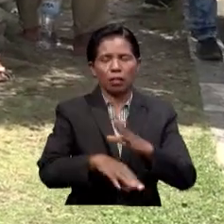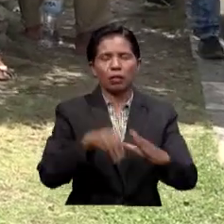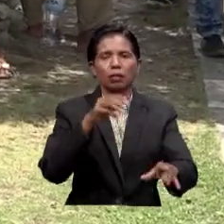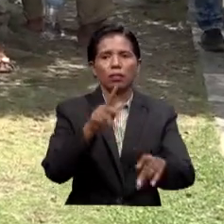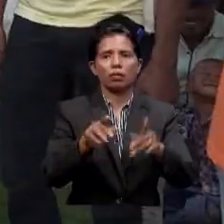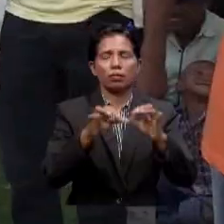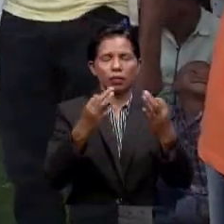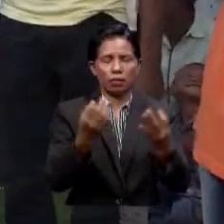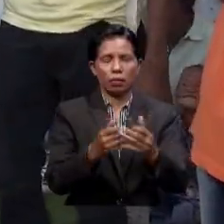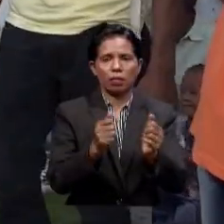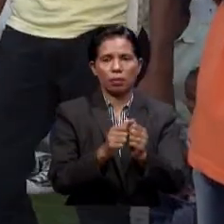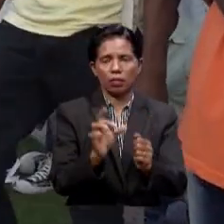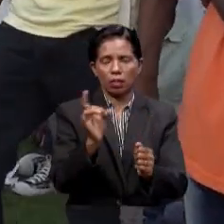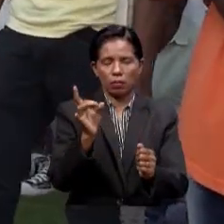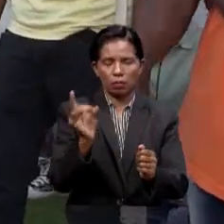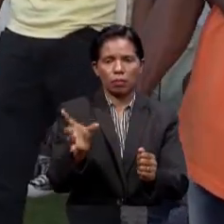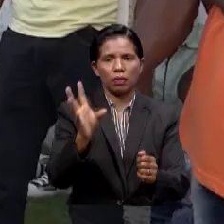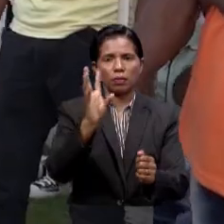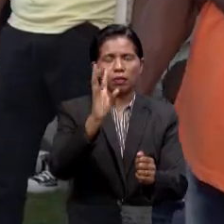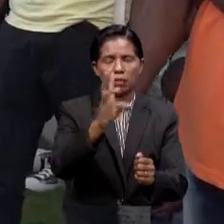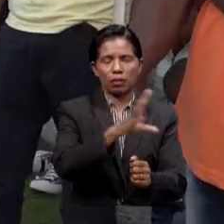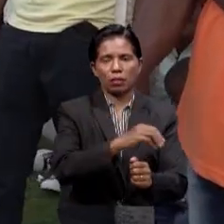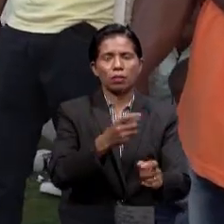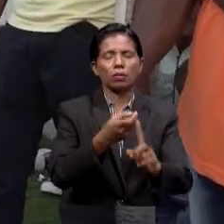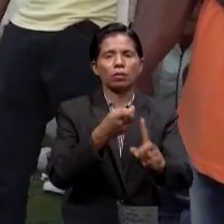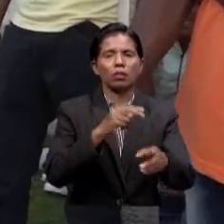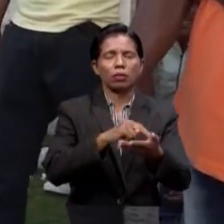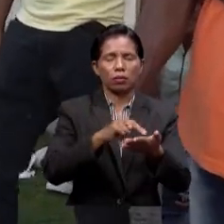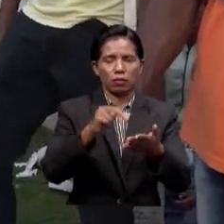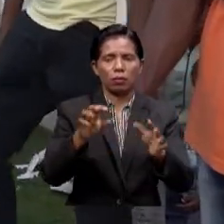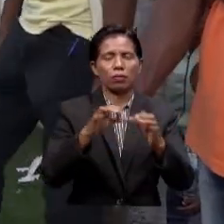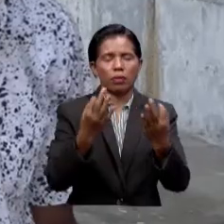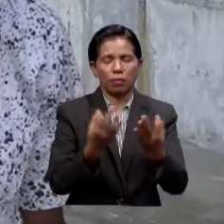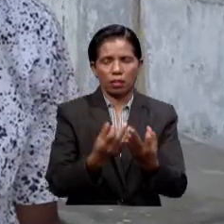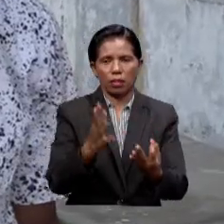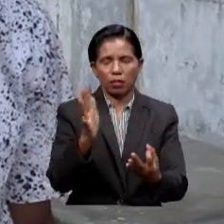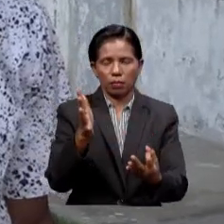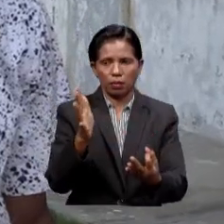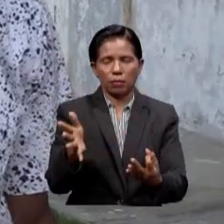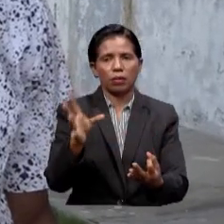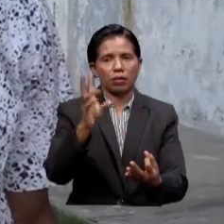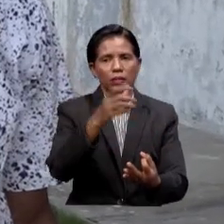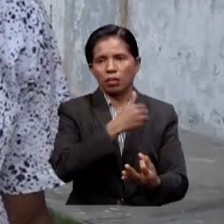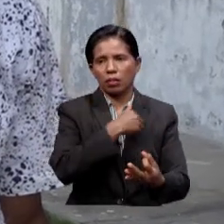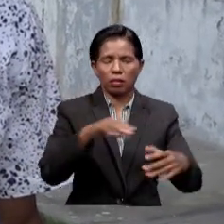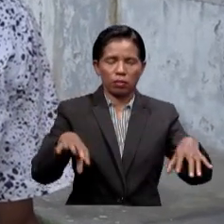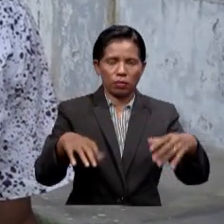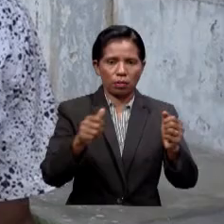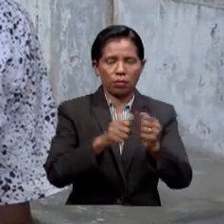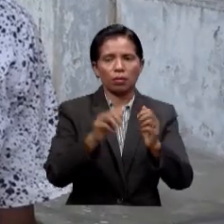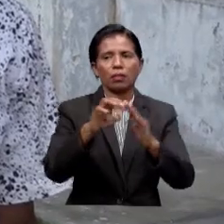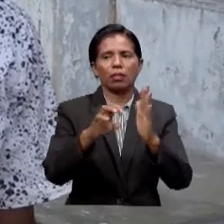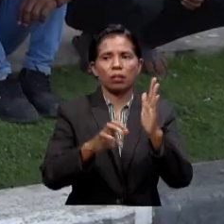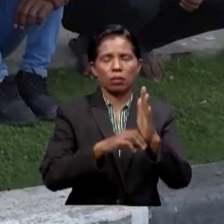kain walu nulu resin hitu, mai behu si uma numero ne uma kain lima nulu resin hitu maksedau kopera o estado kona